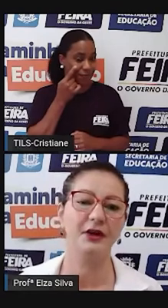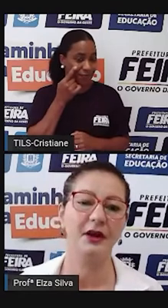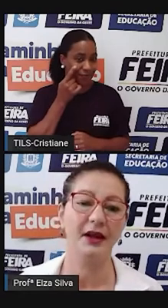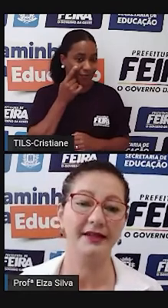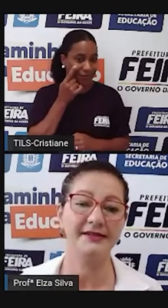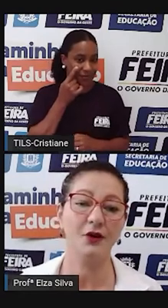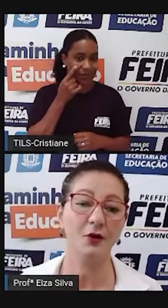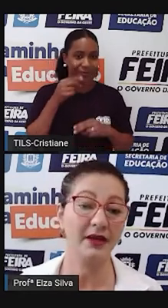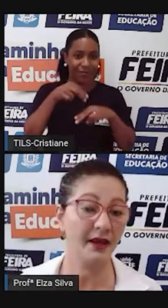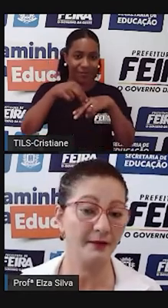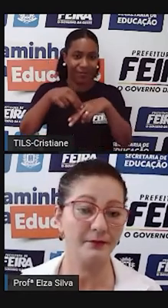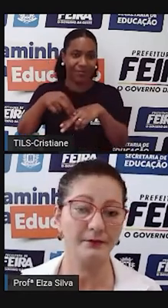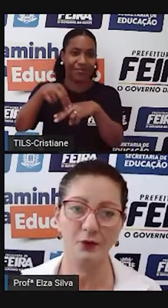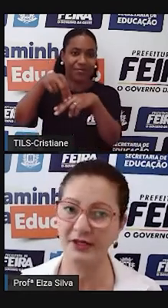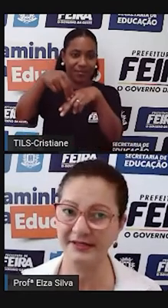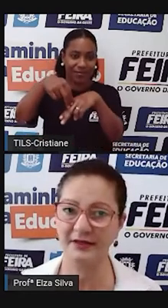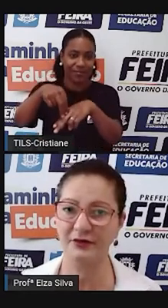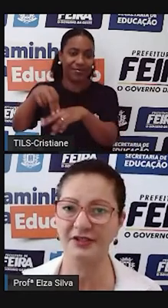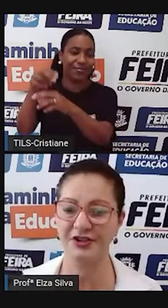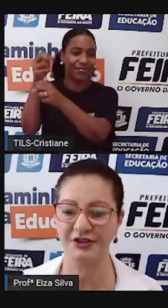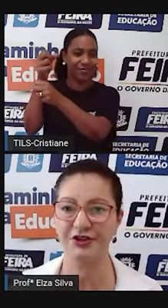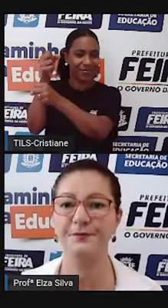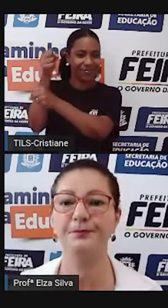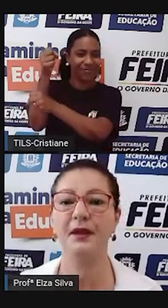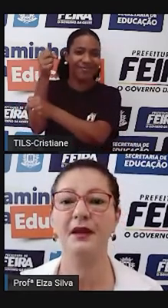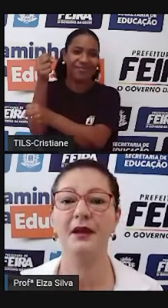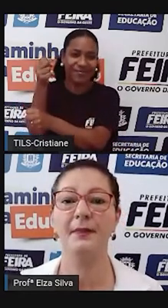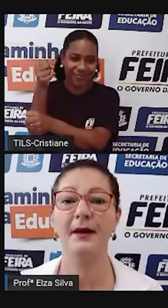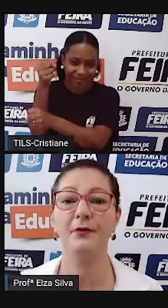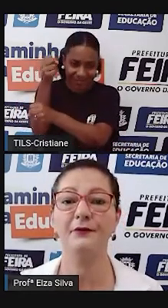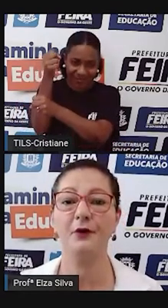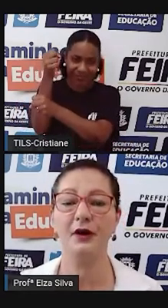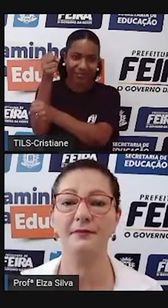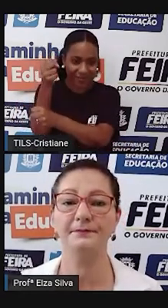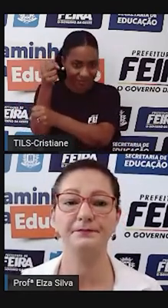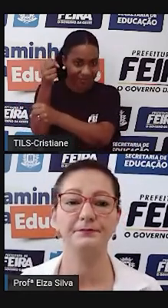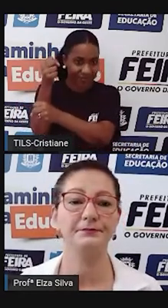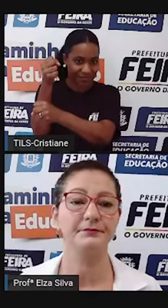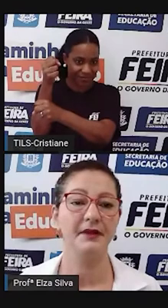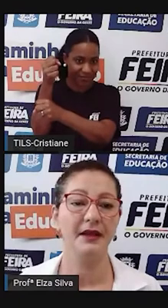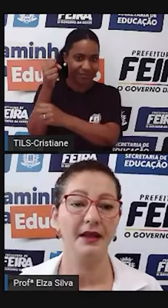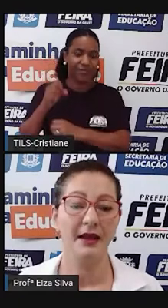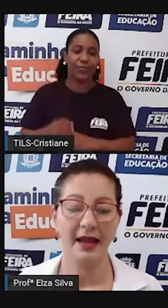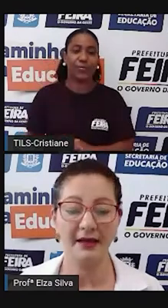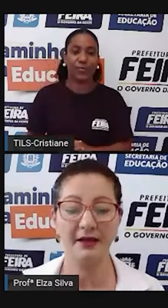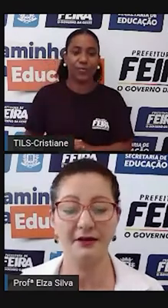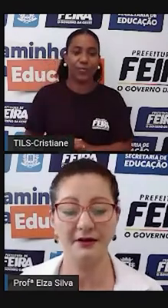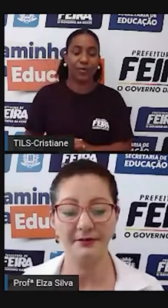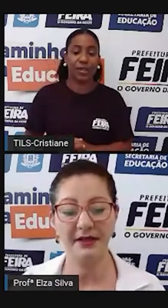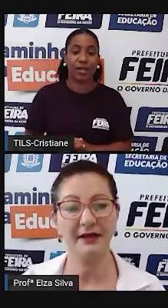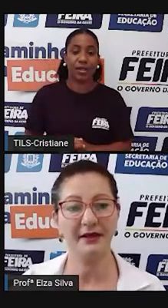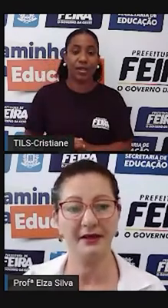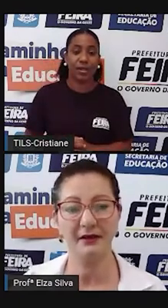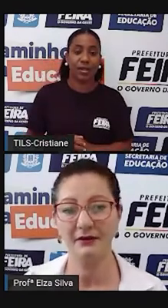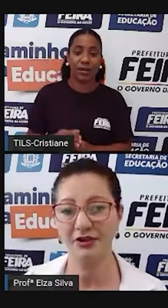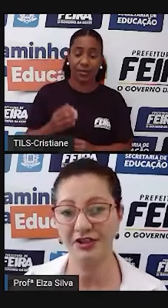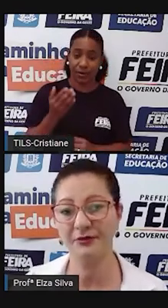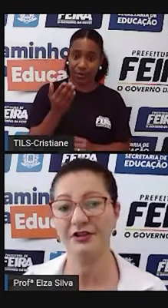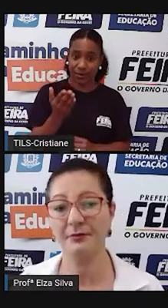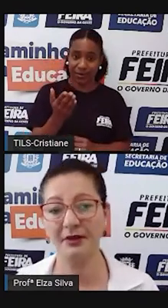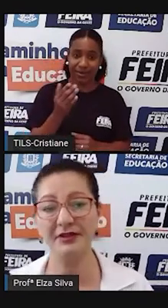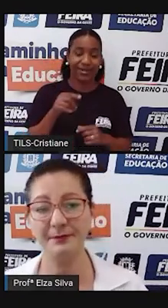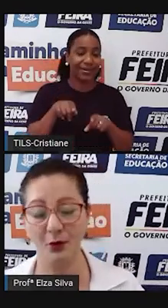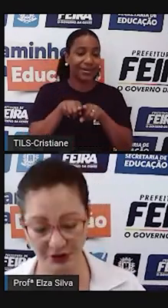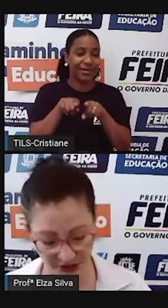verdade. Let's go, que é conhecido da gente. Number four. And here, e aqui, nós